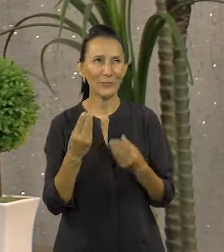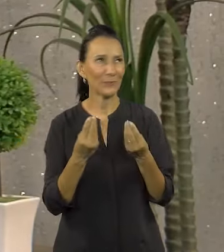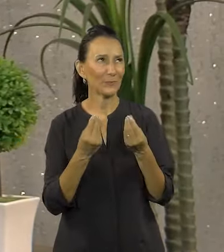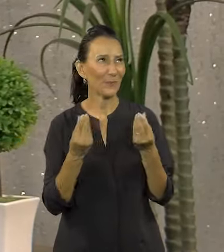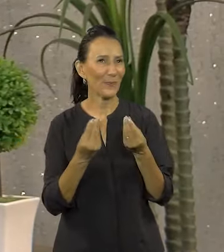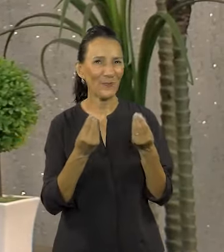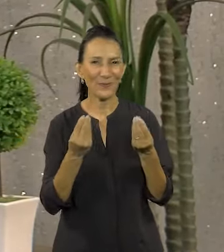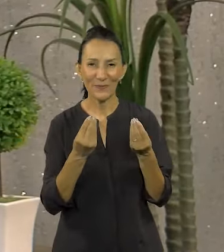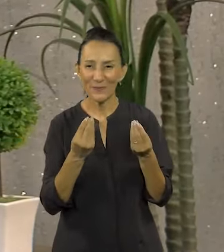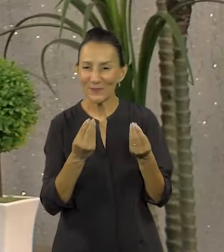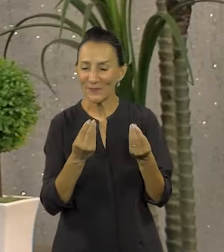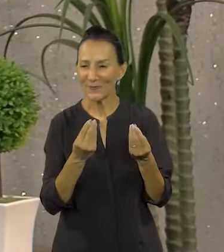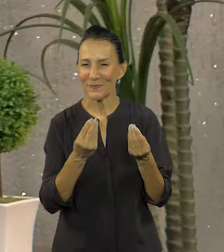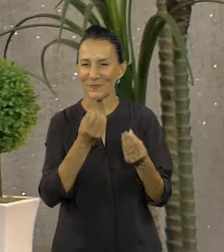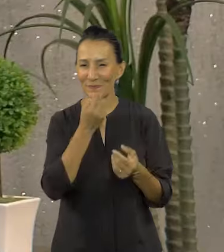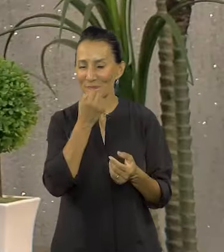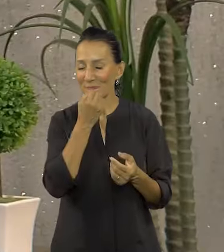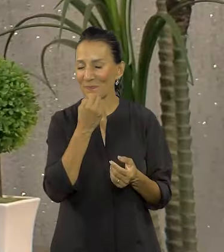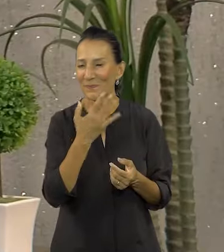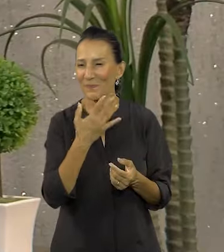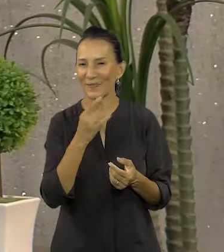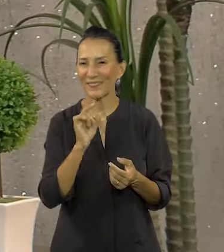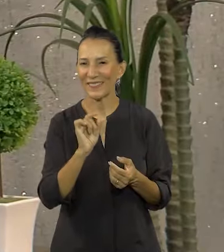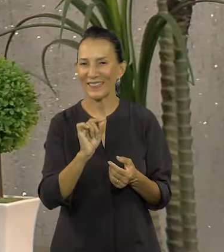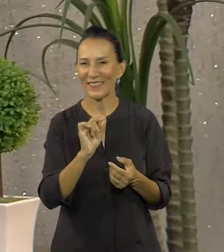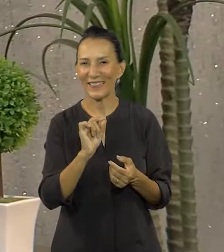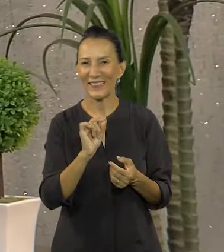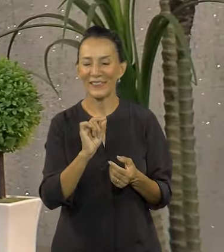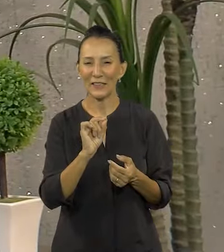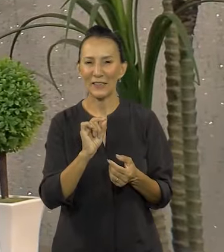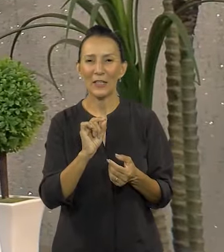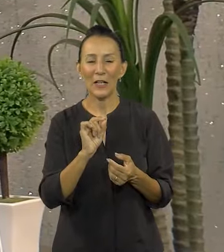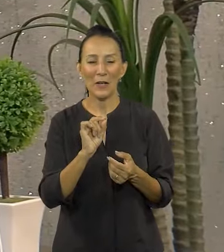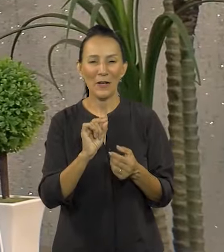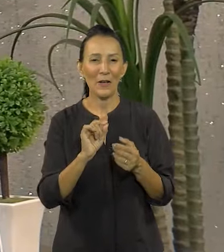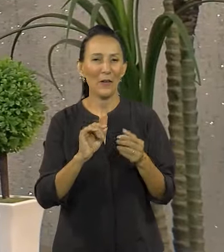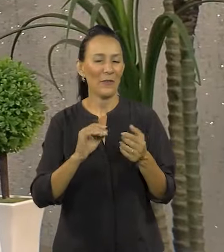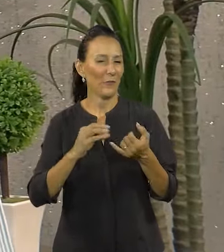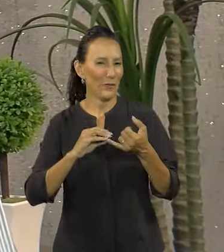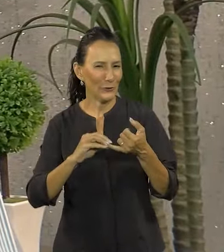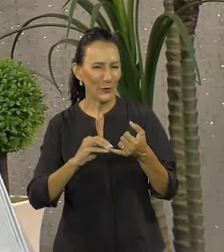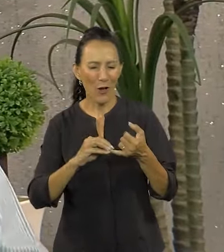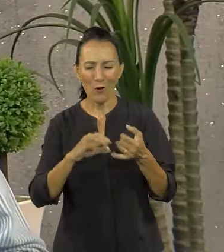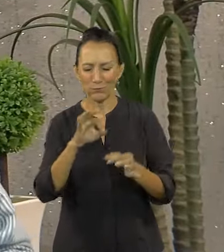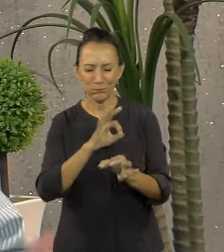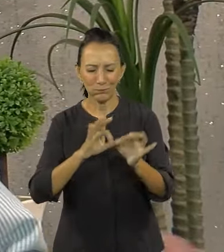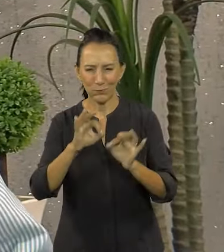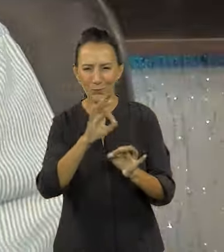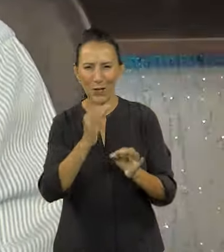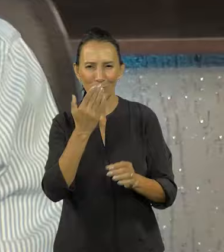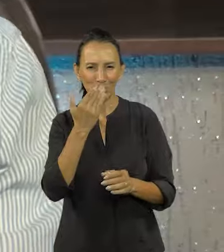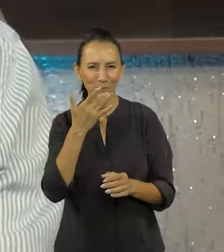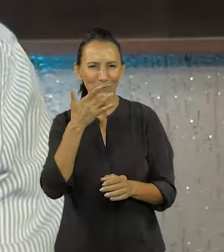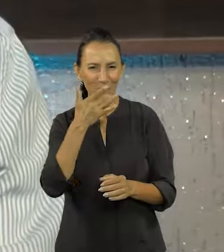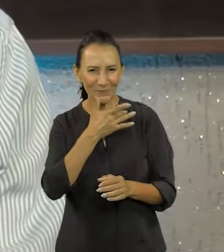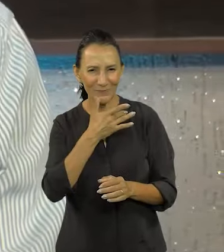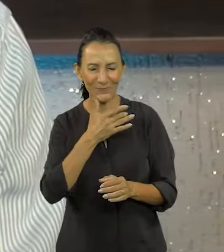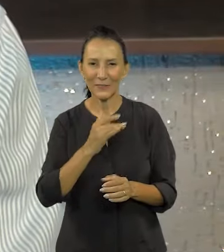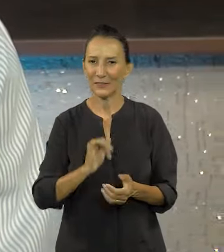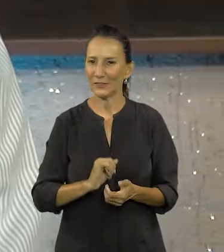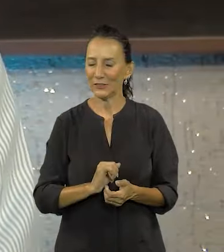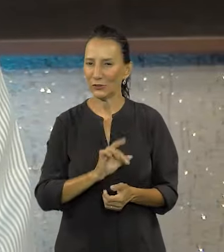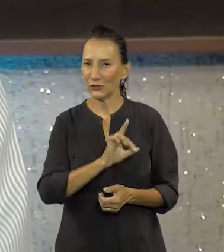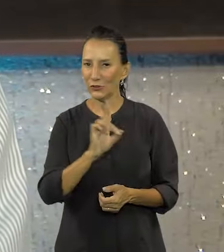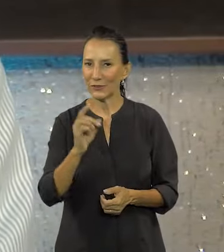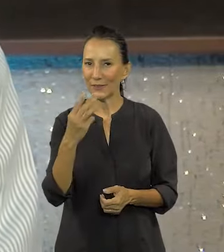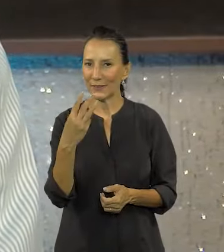tutano para os pastores né terminando às 11:30 com o tropeirão vale a pena você ver também no dia 3